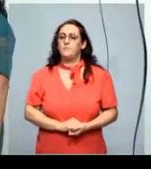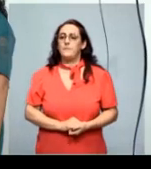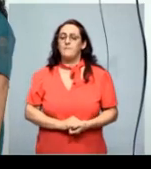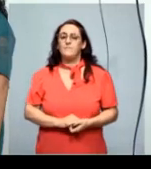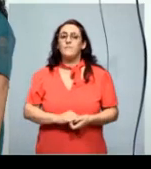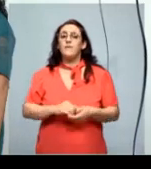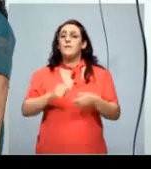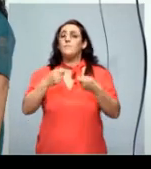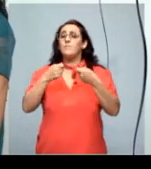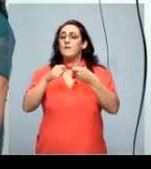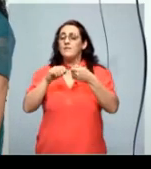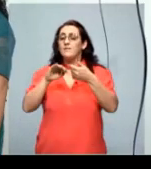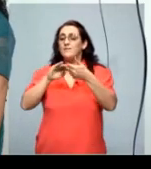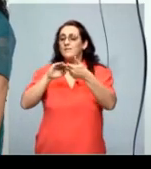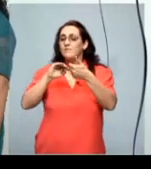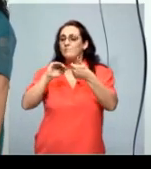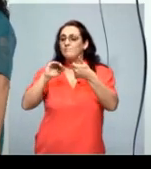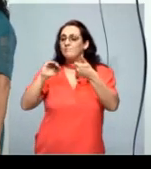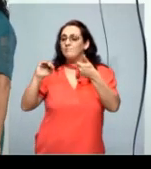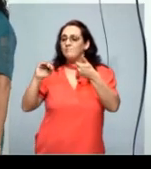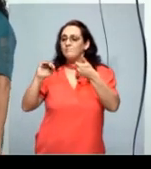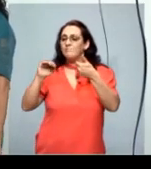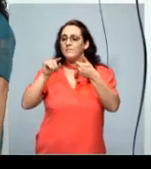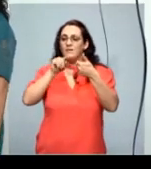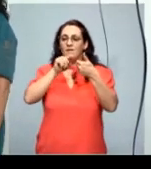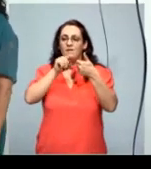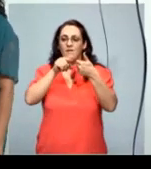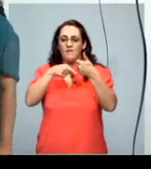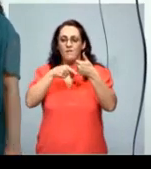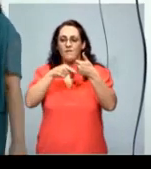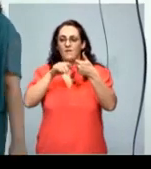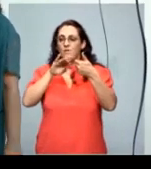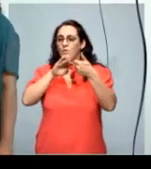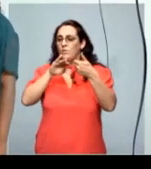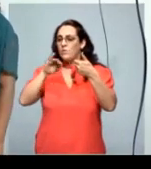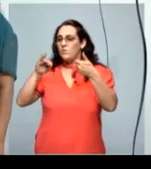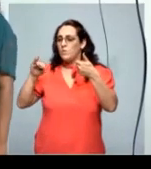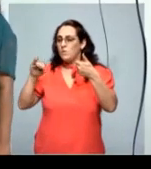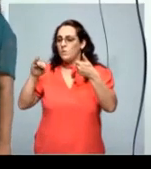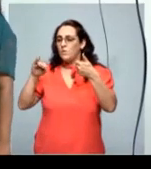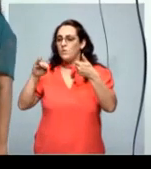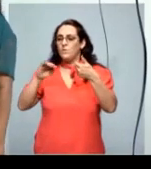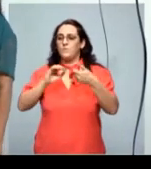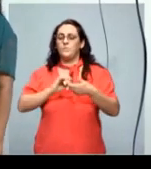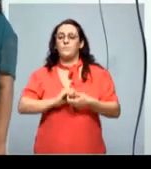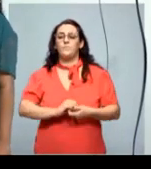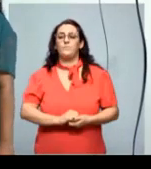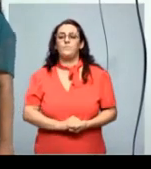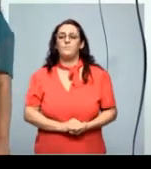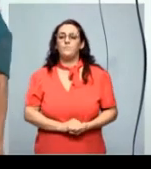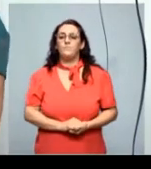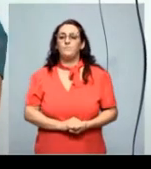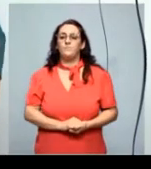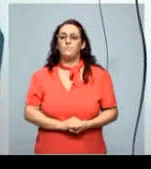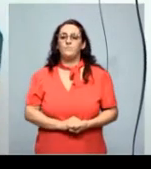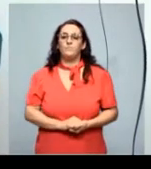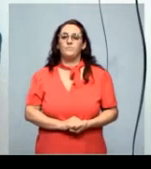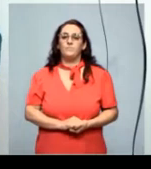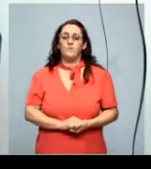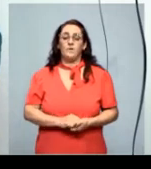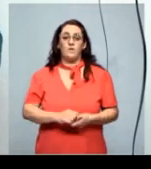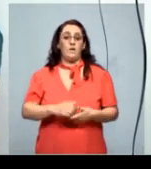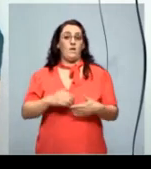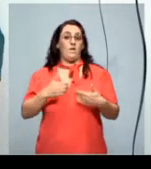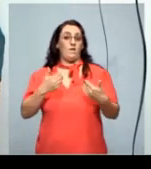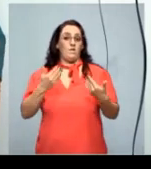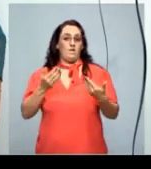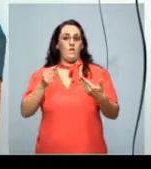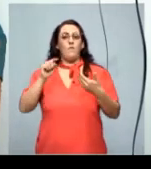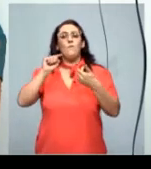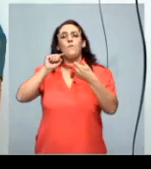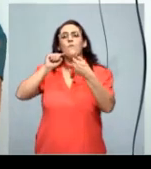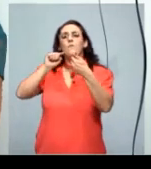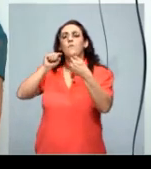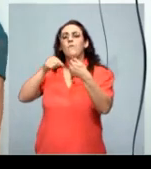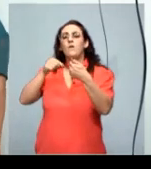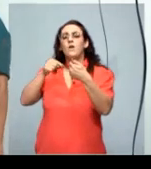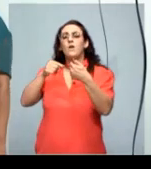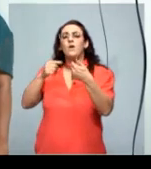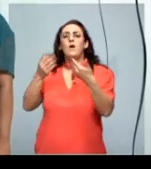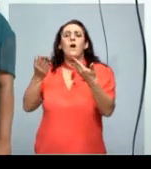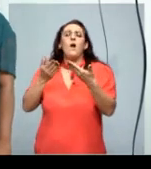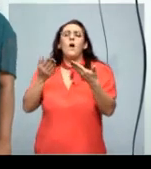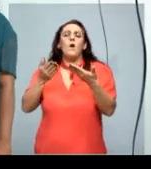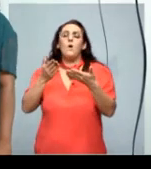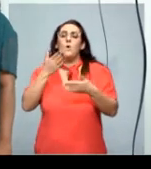vou separar da parte inteira. E aí? Eu coloquei a vírgula, qualquer número